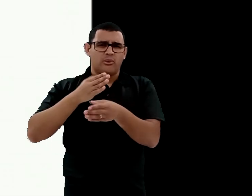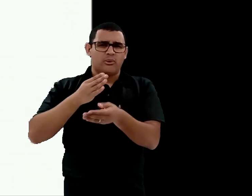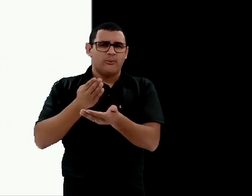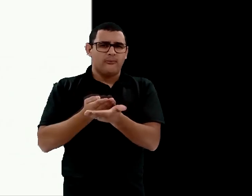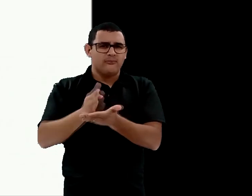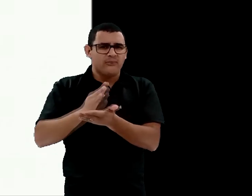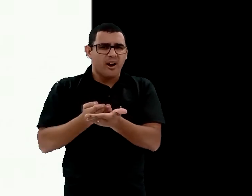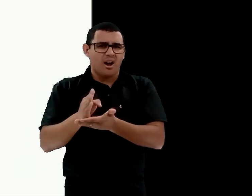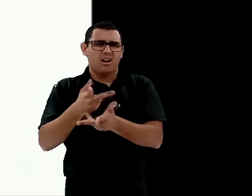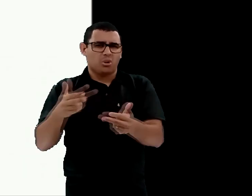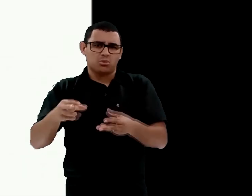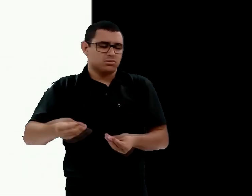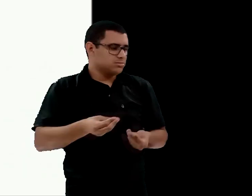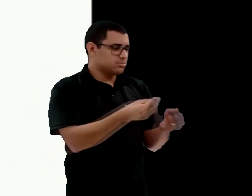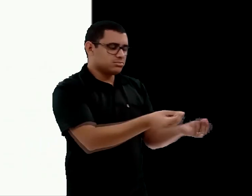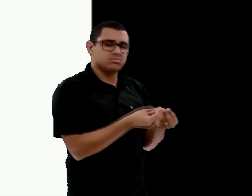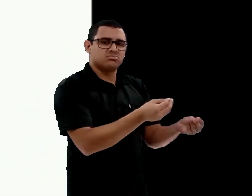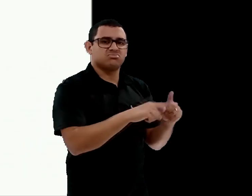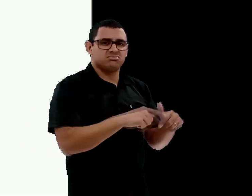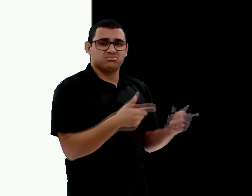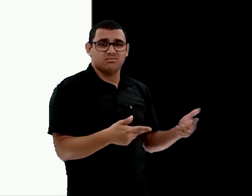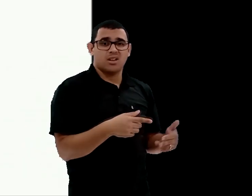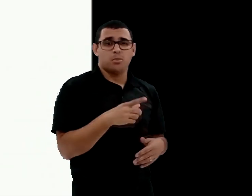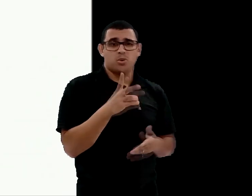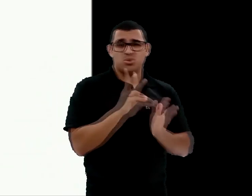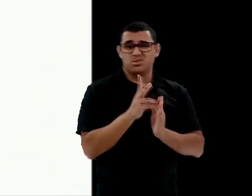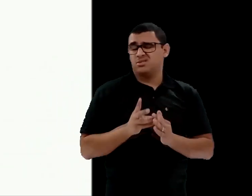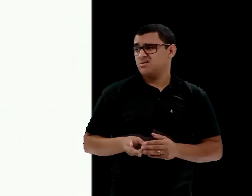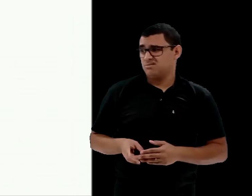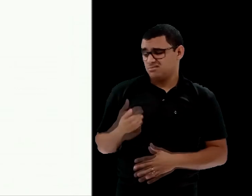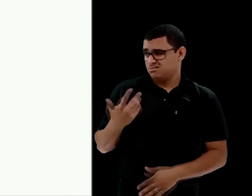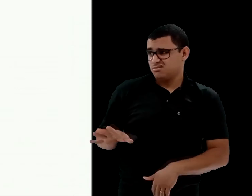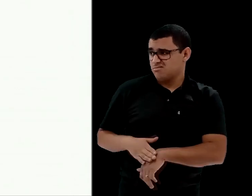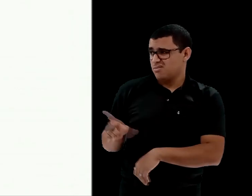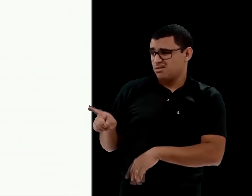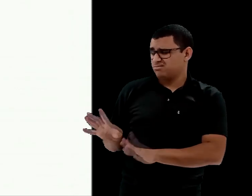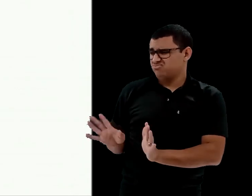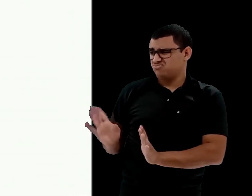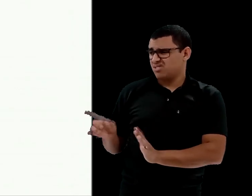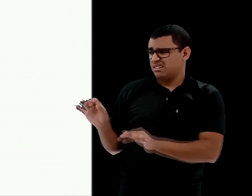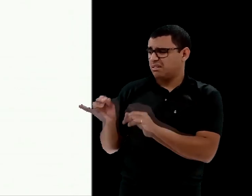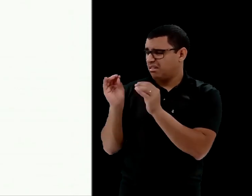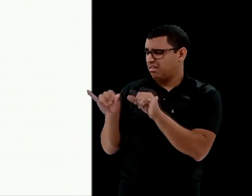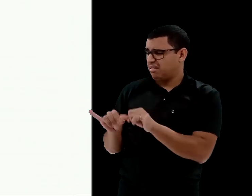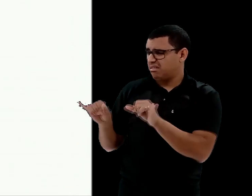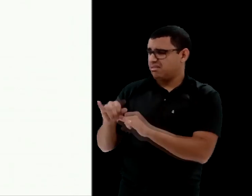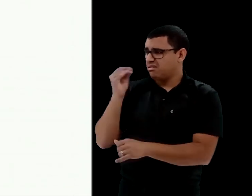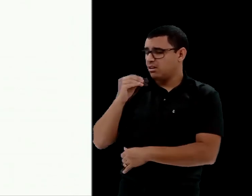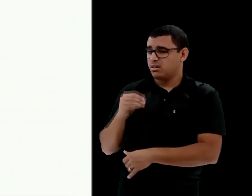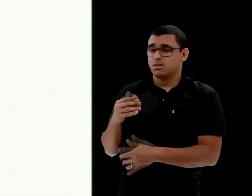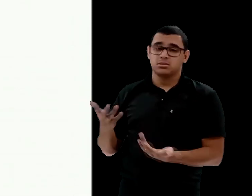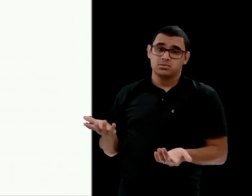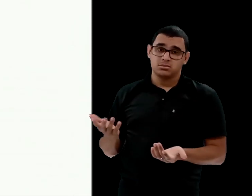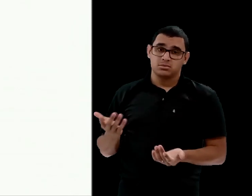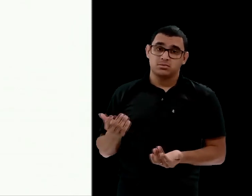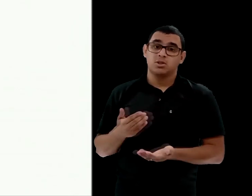eles não tinham tanto interesse por esses objetos, então os portugueses não conseguiam mais deles o trabalho,